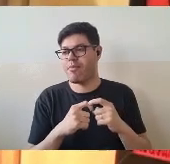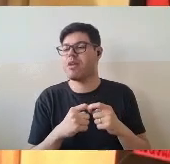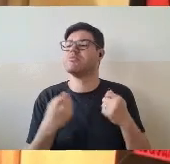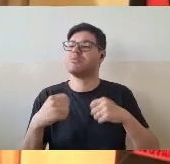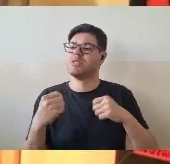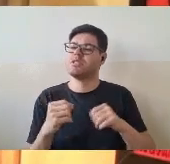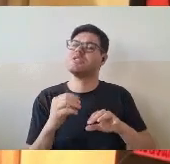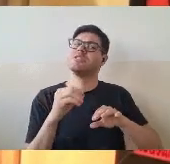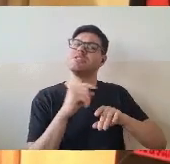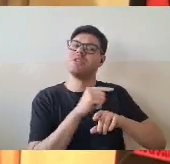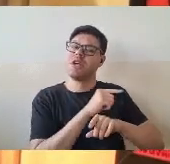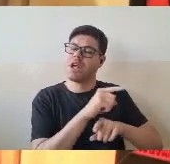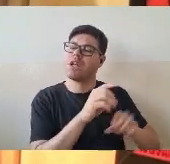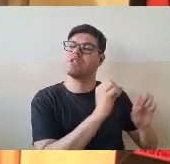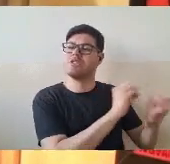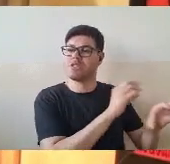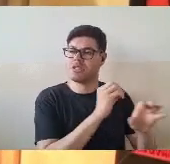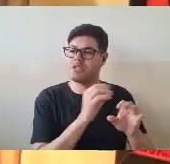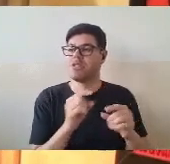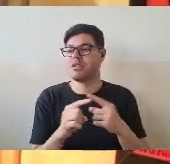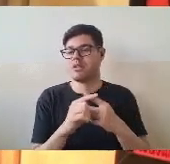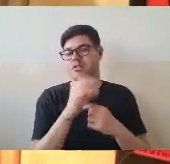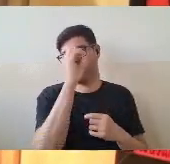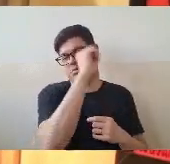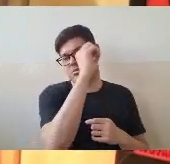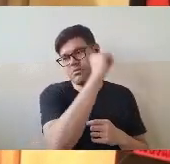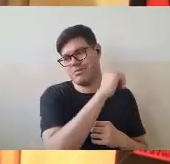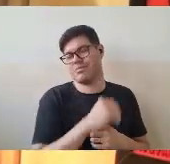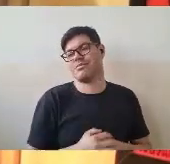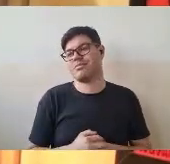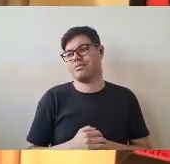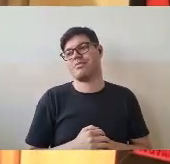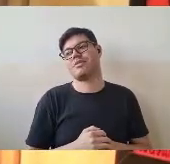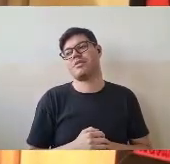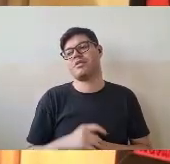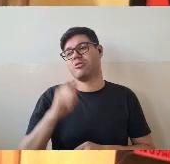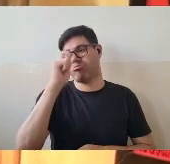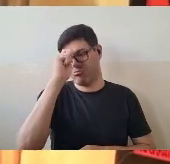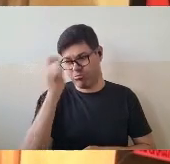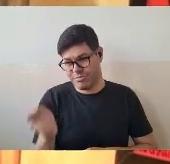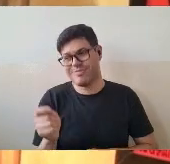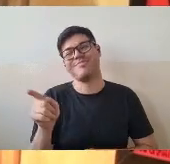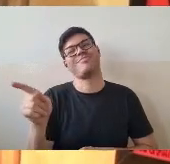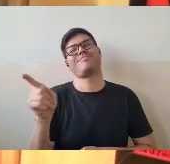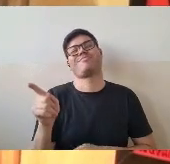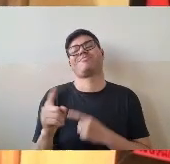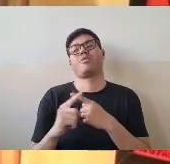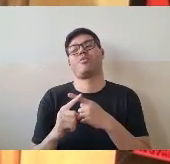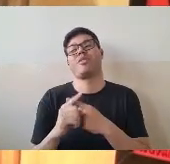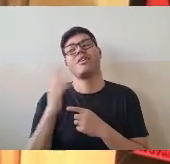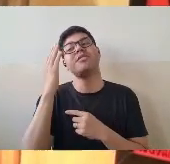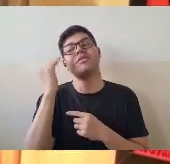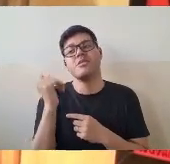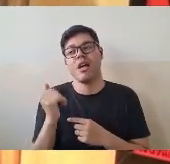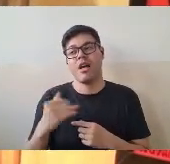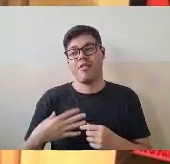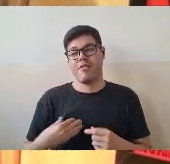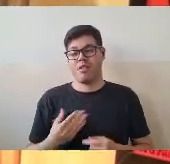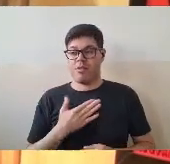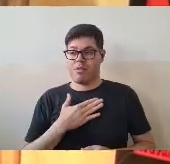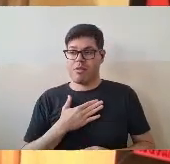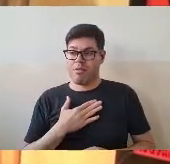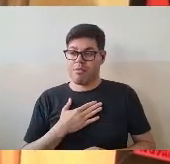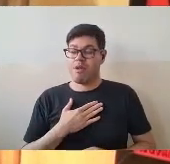obrigado, pediatra que eu conheço e que cuidou dos meus filhos. Aliás, teve um dia que... o senhor prescreve ainda